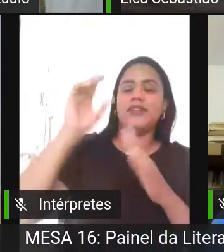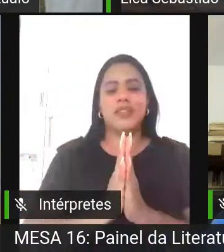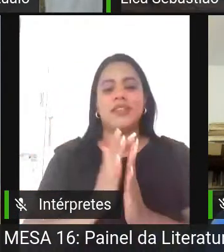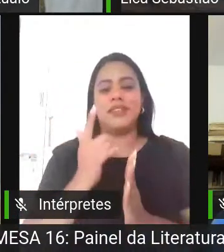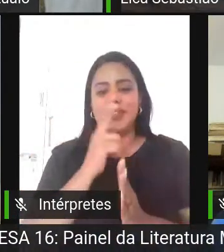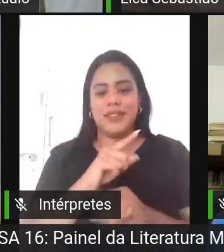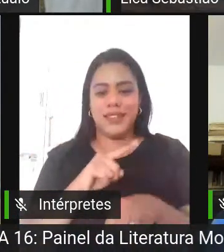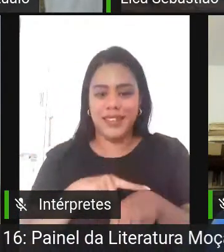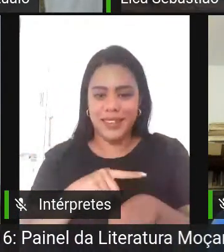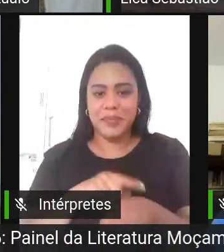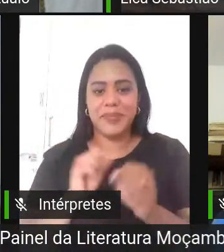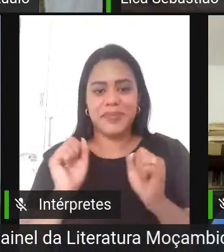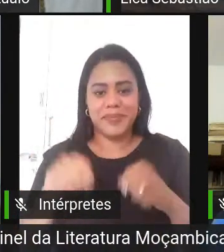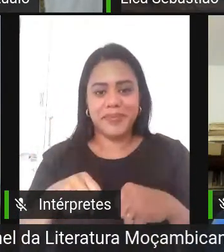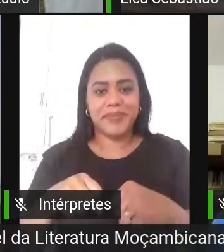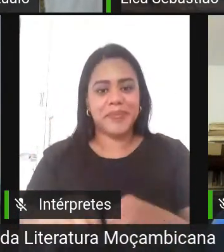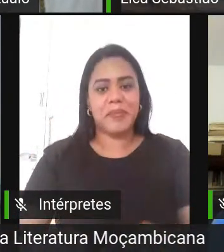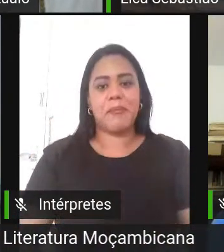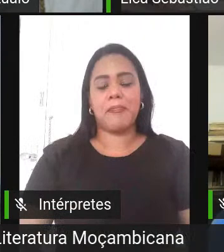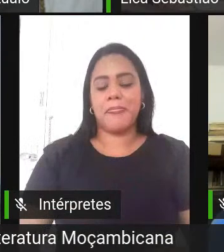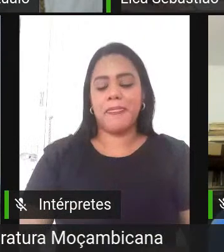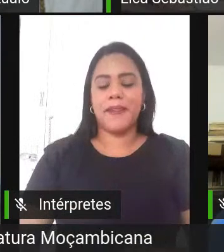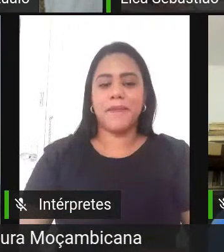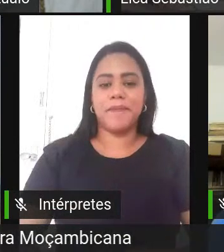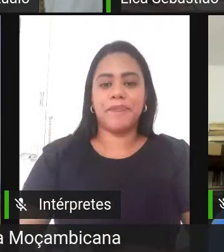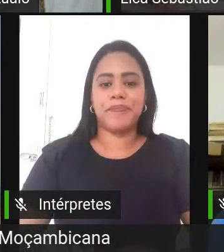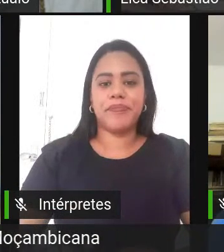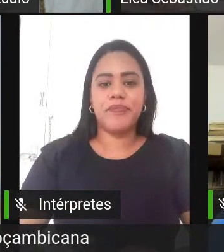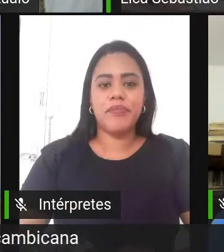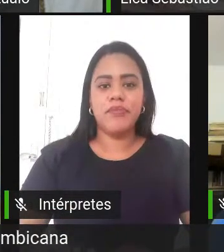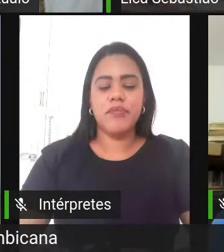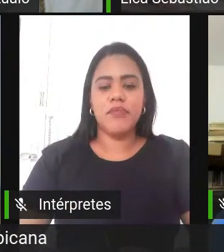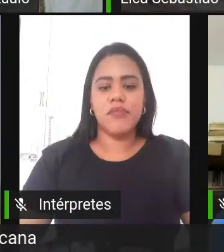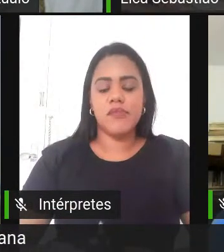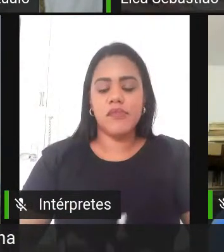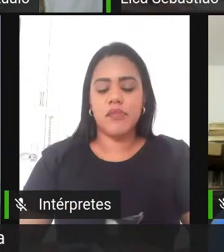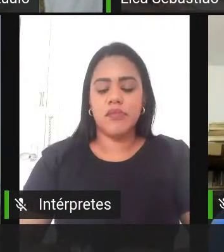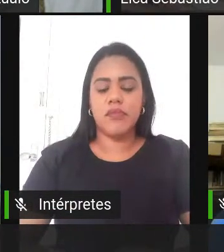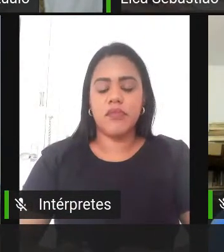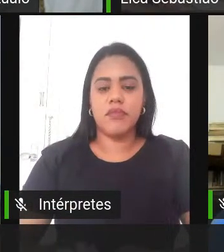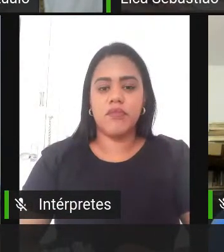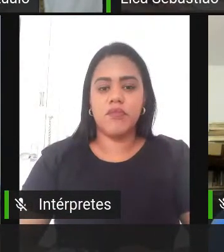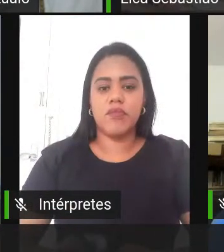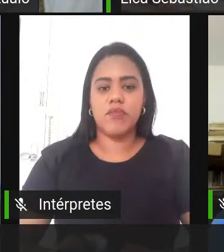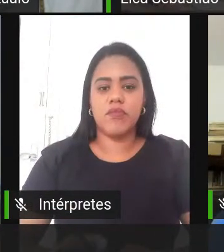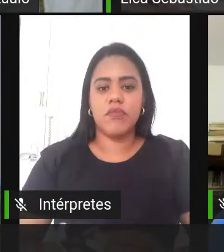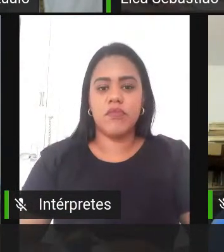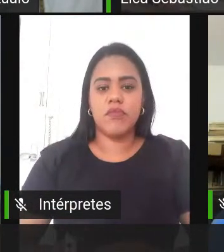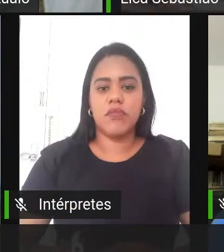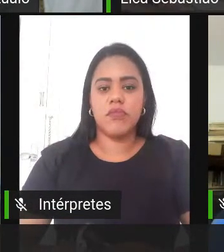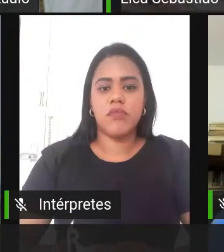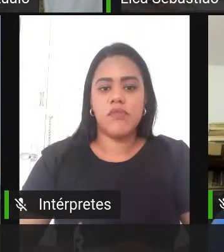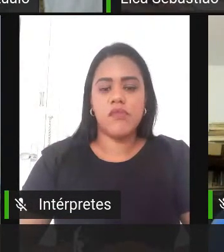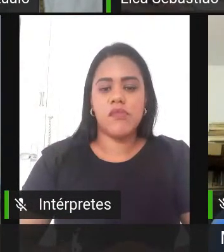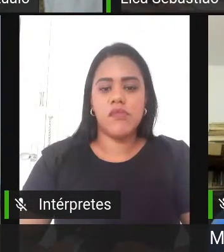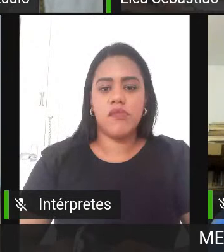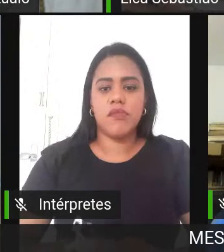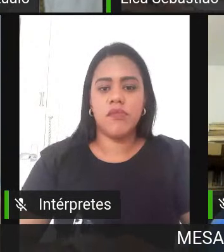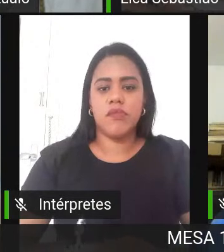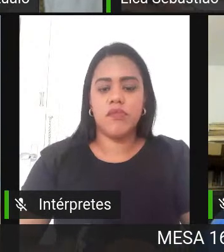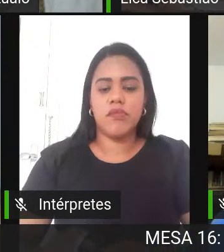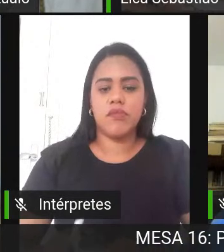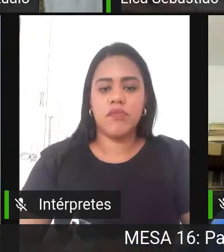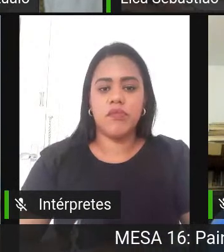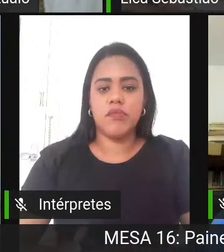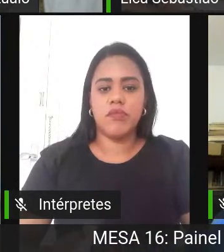nós temos um painel, é com muito gosto que eu estou aqui a ser o moderador, um dos moderadores deste painel sobre literatura moçambicana, que